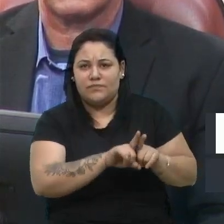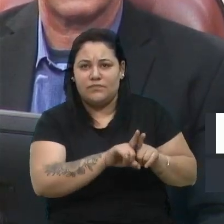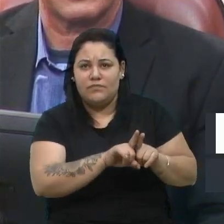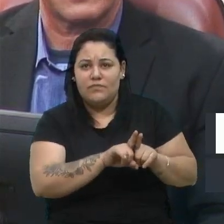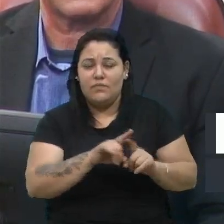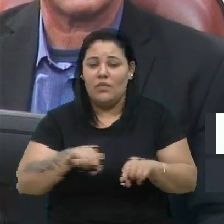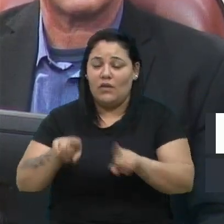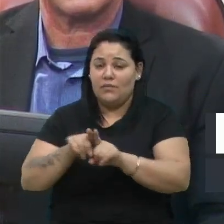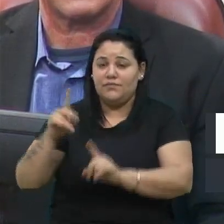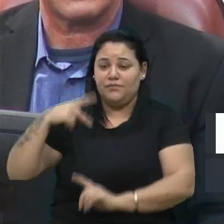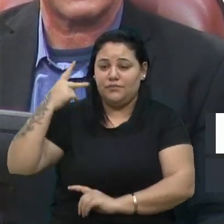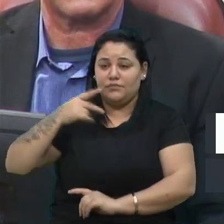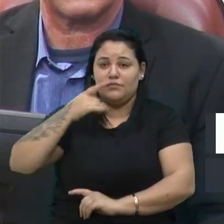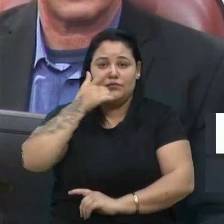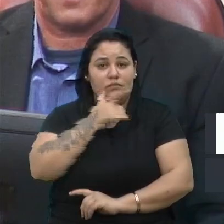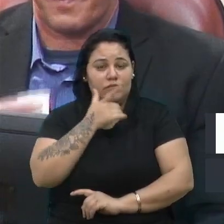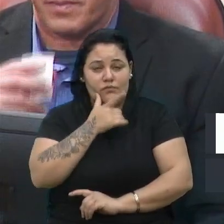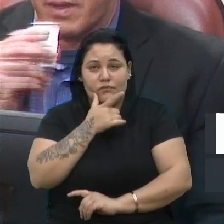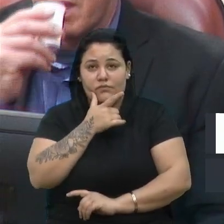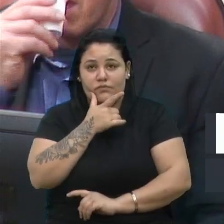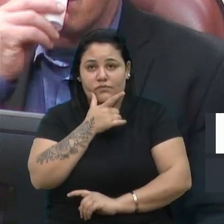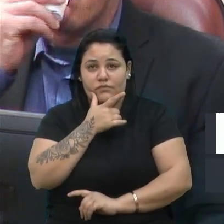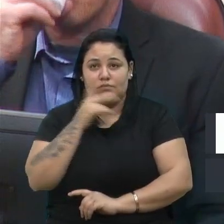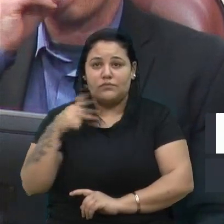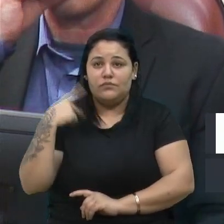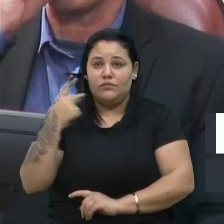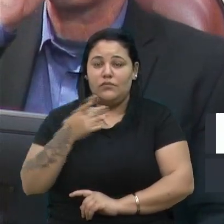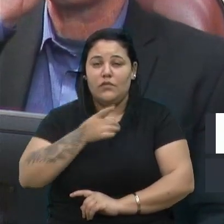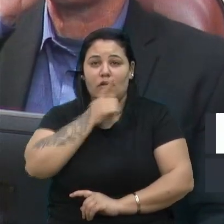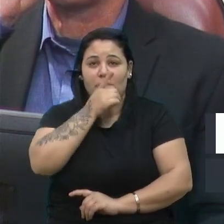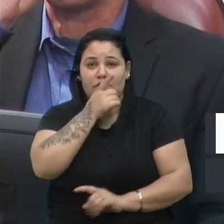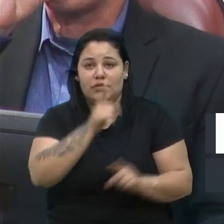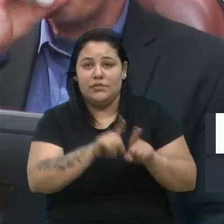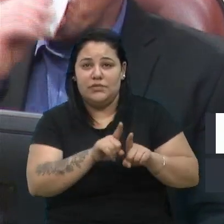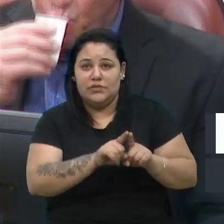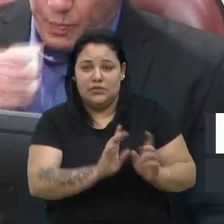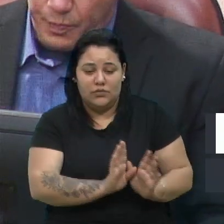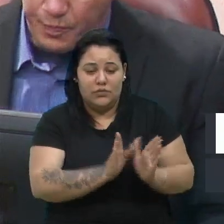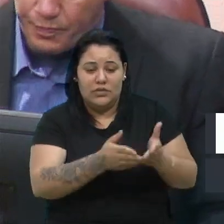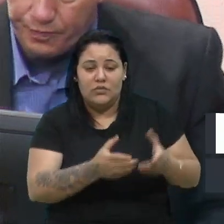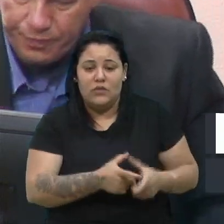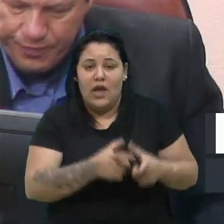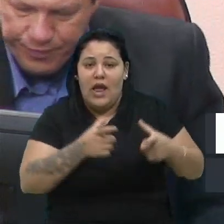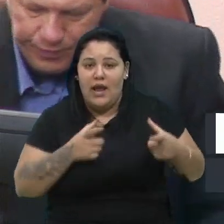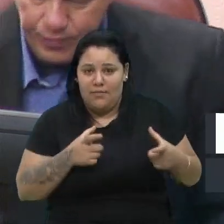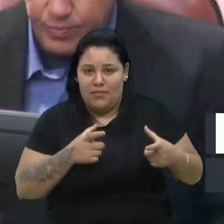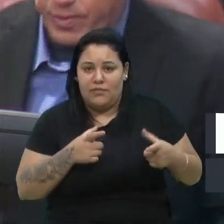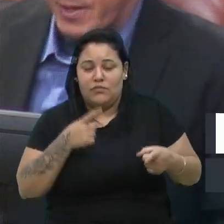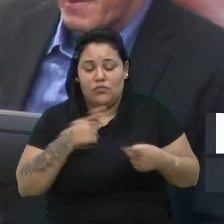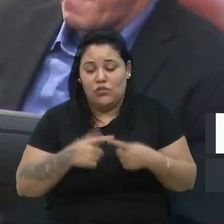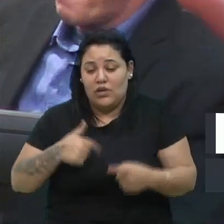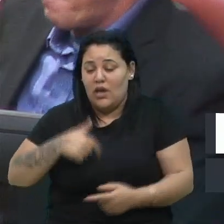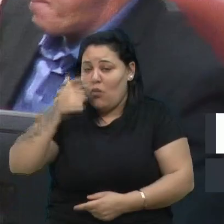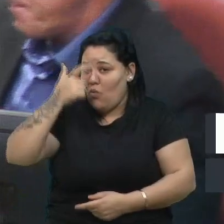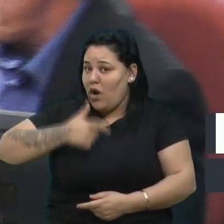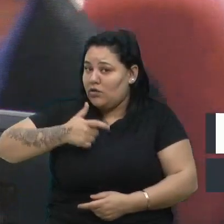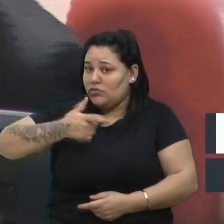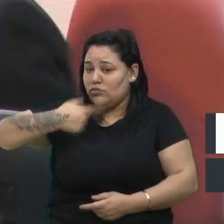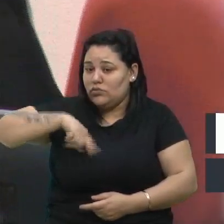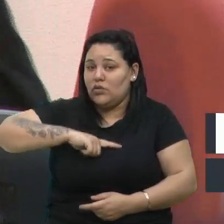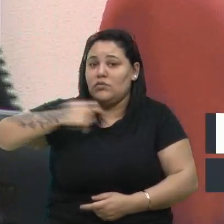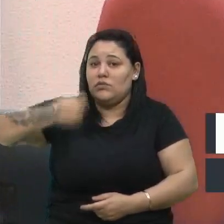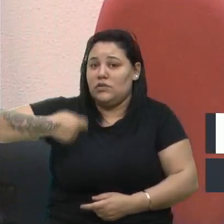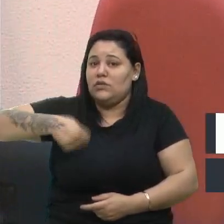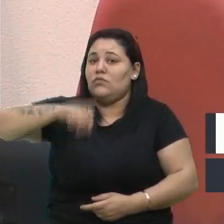pela questão, e o vereador Alberto falou, pela questão da comissão ser tão ampla. Que eu acho que nós deveríamos, sim,